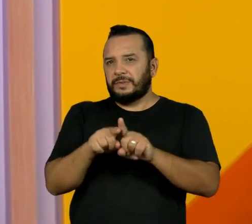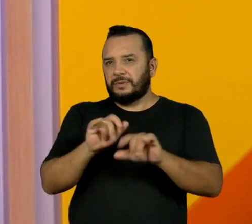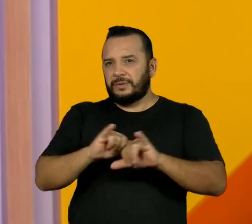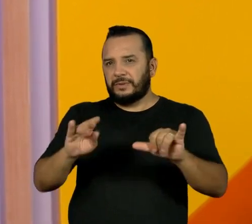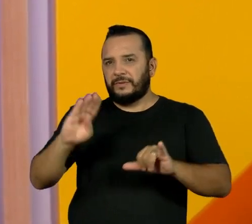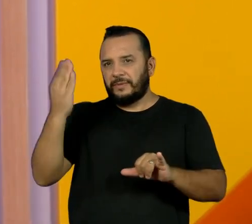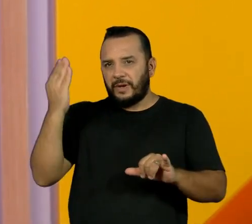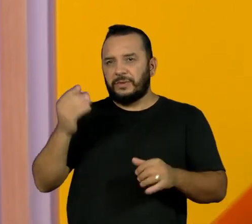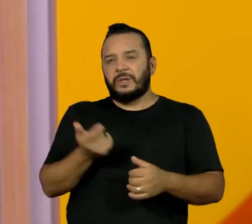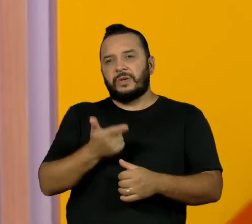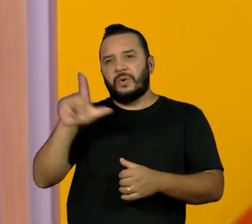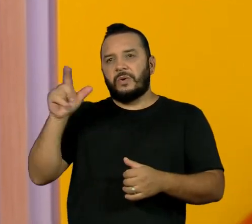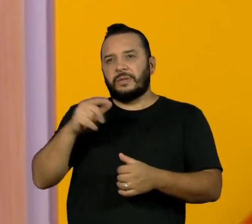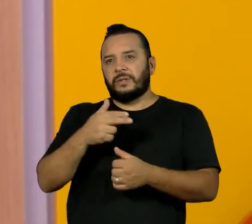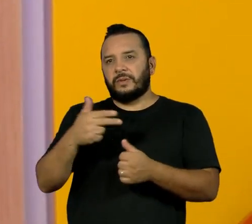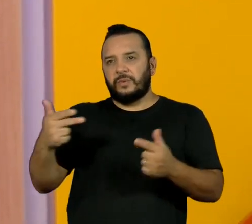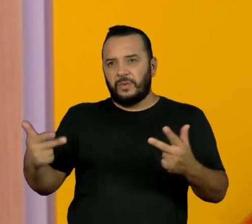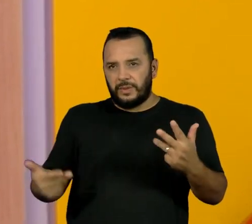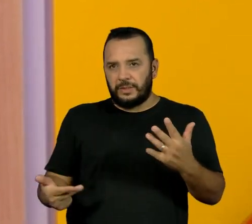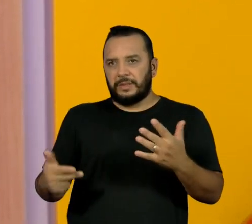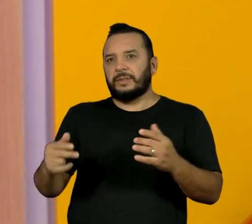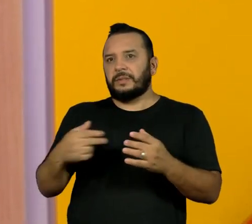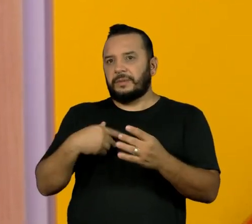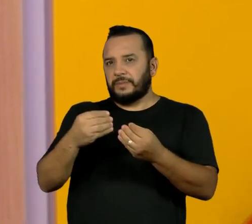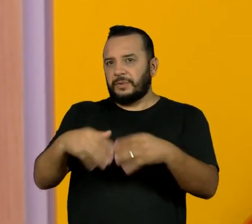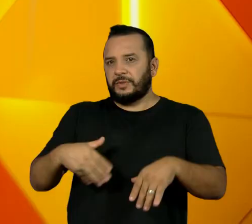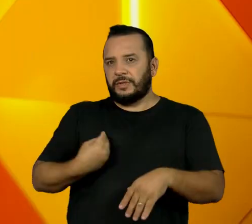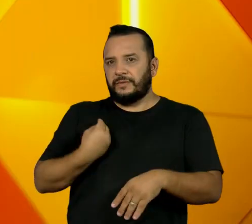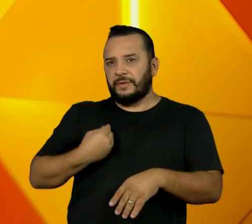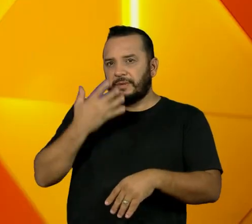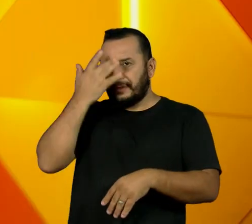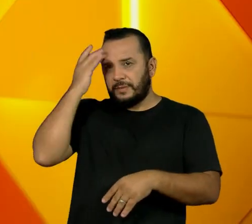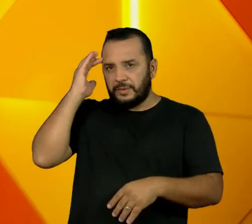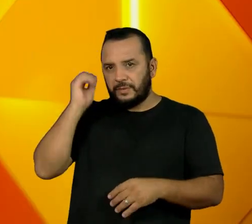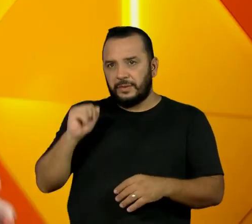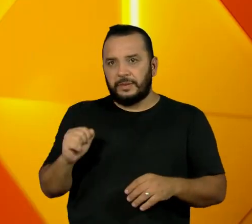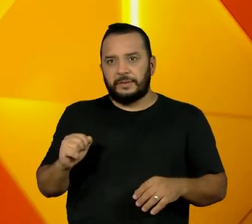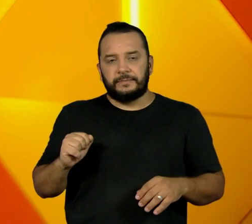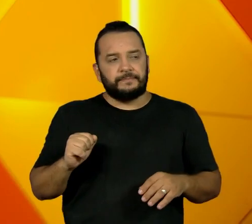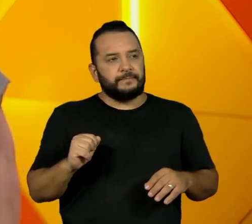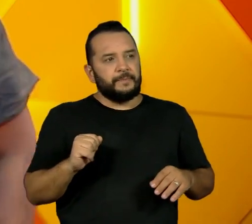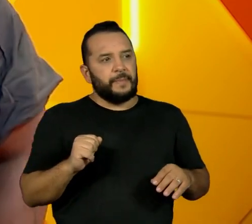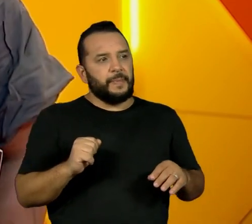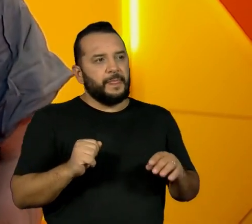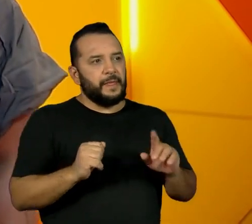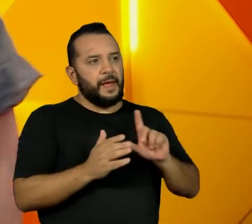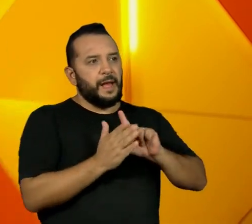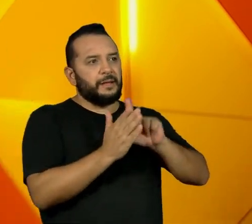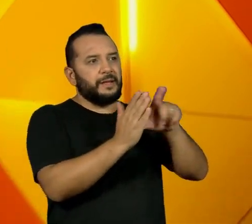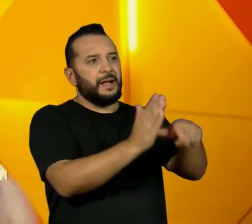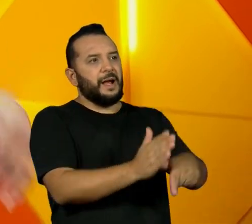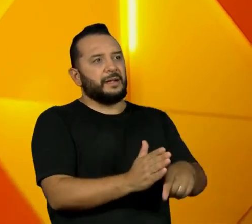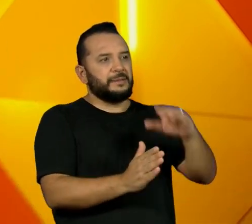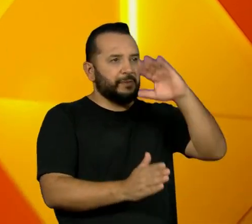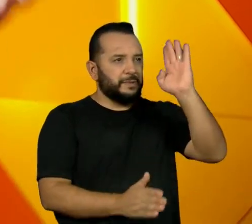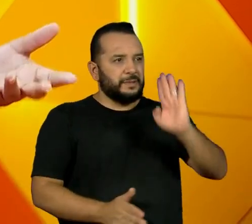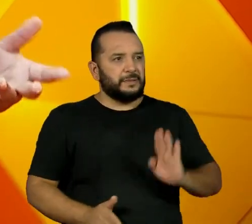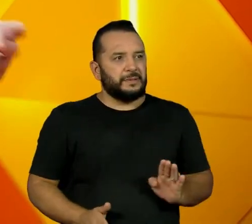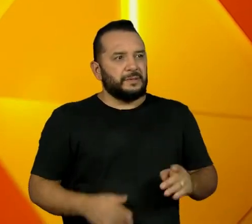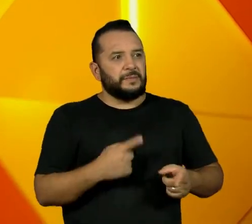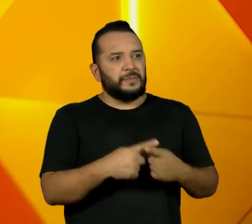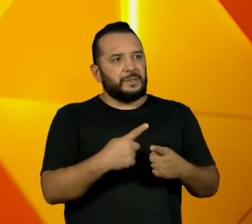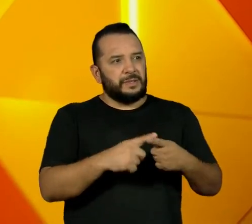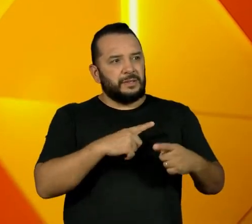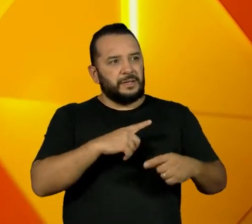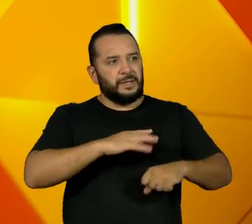e outras coisas que afetam negativamente a vida das pessoas. E atrasam o desenvolvimento do nosso país, porque nós estamos falando de